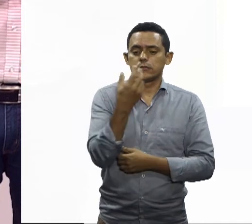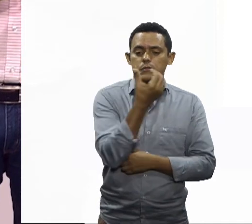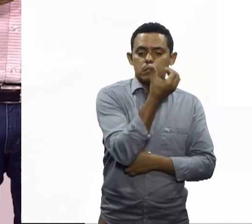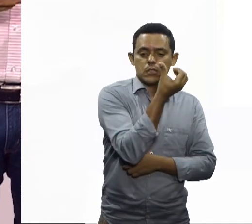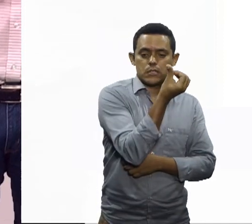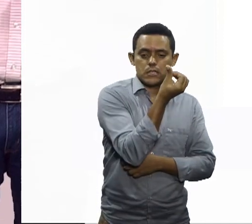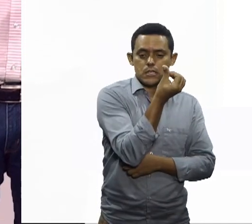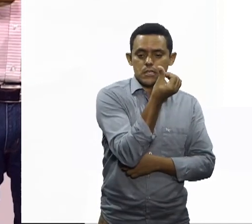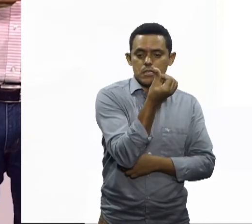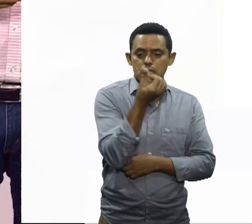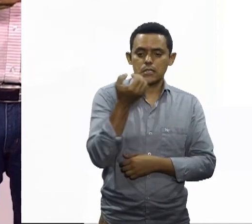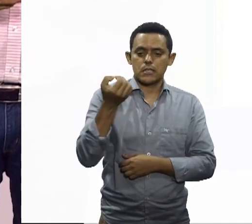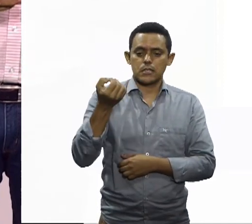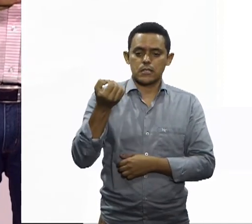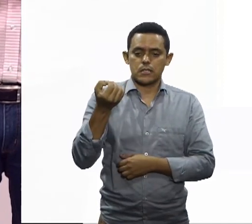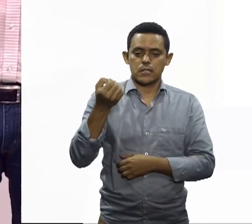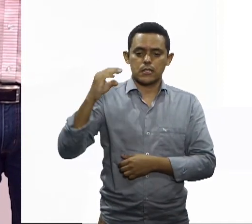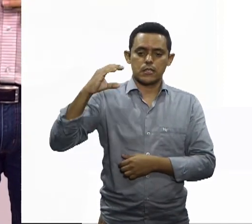nesse caso, eu vou pegar